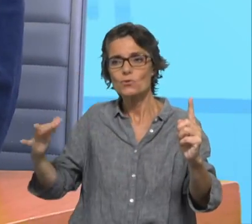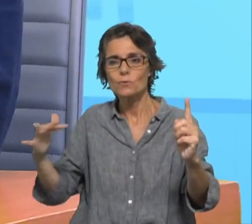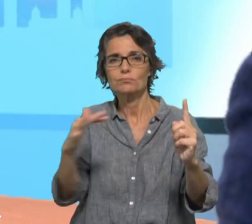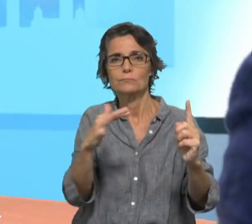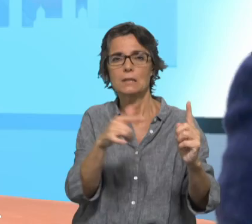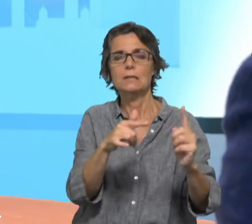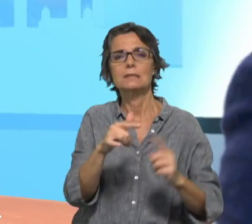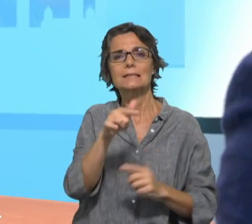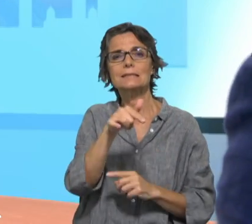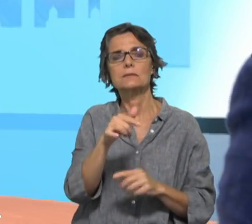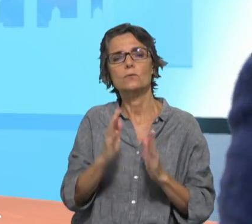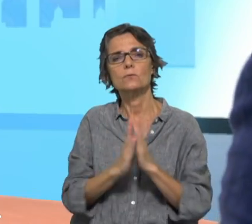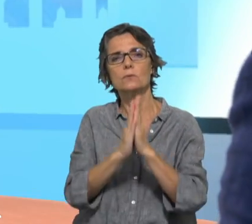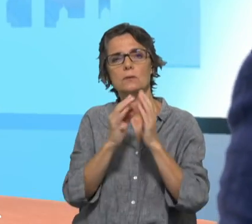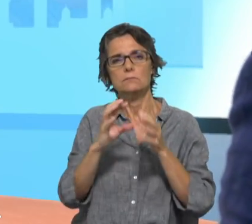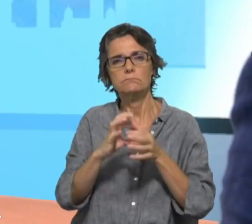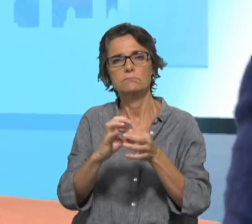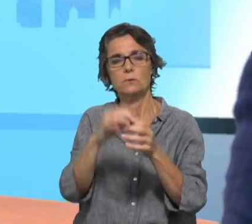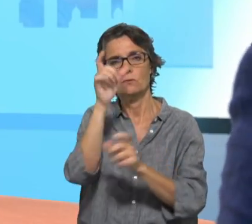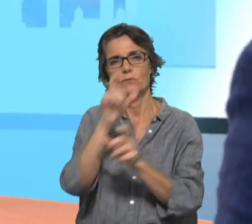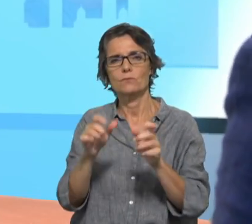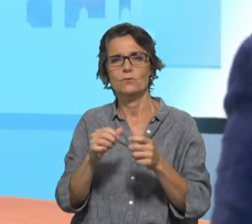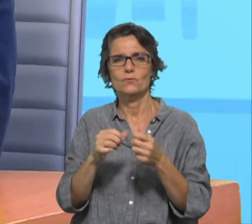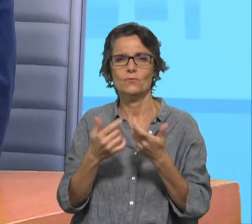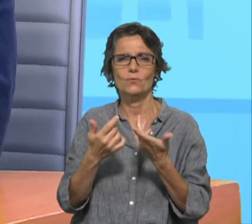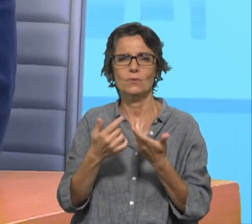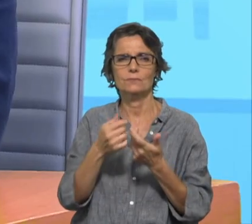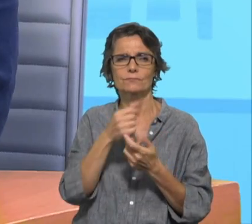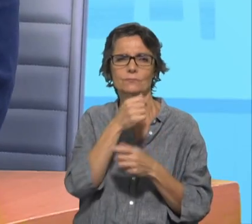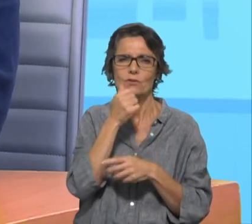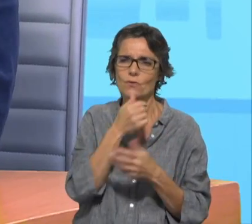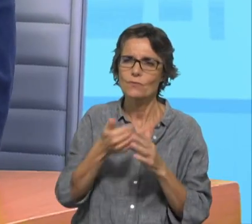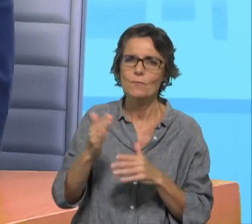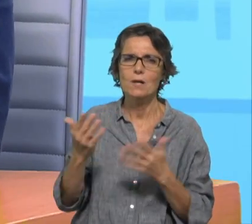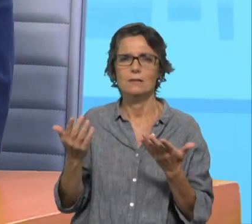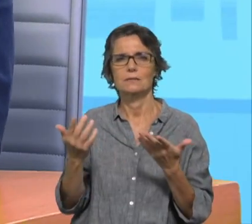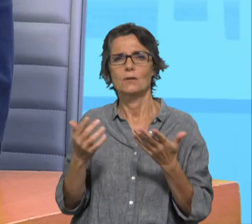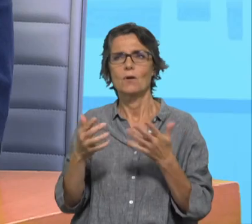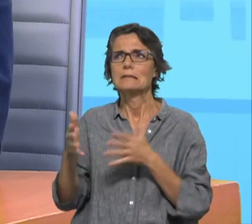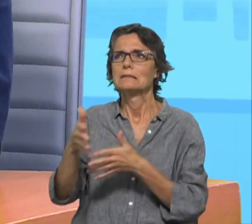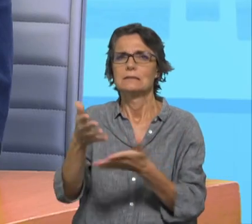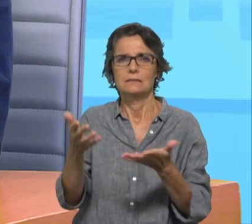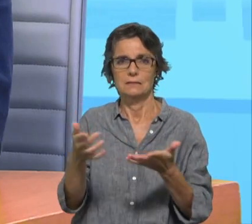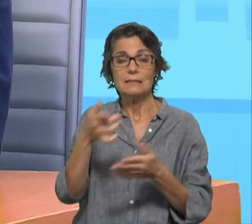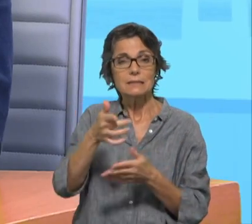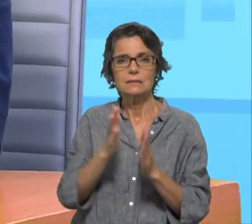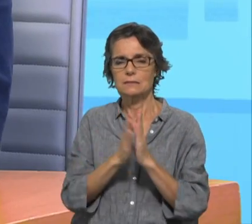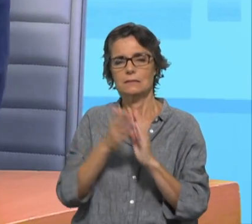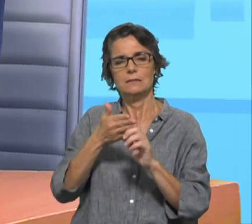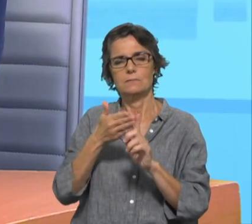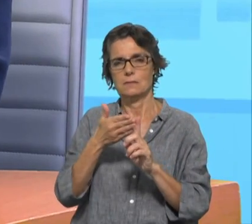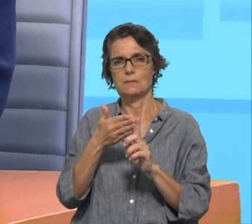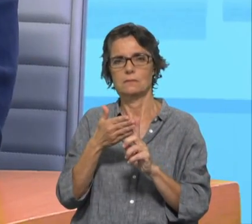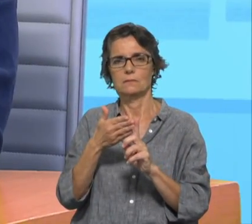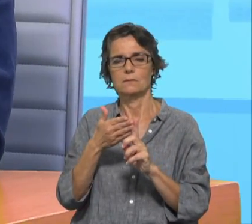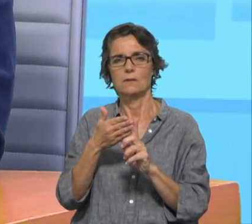ferido, mais perdido, mais fragilizado. E às vezes, infelizmente, Paulo, esta não é a missão assumida pelos cristãos e